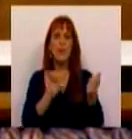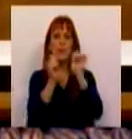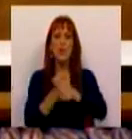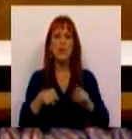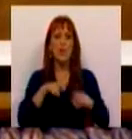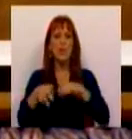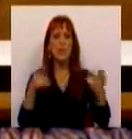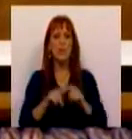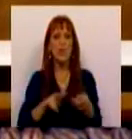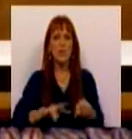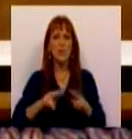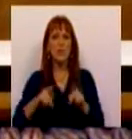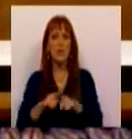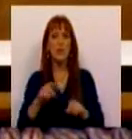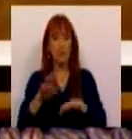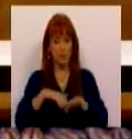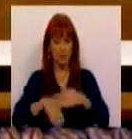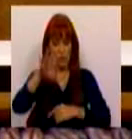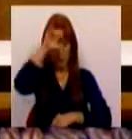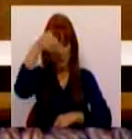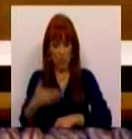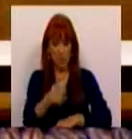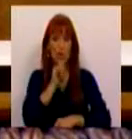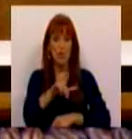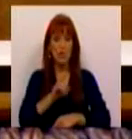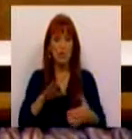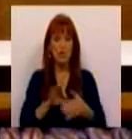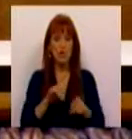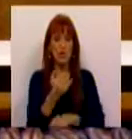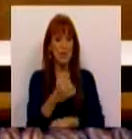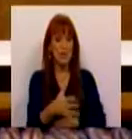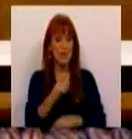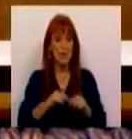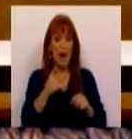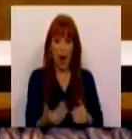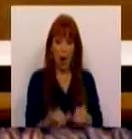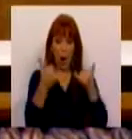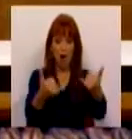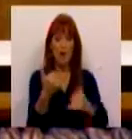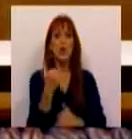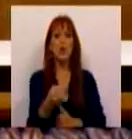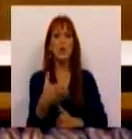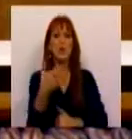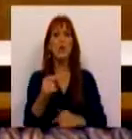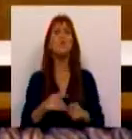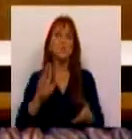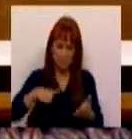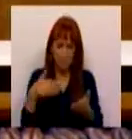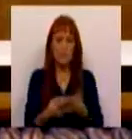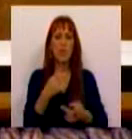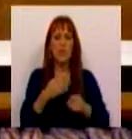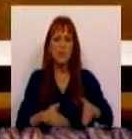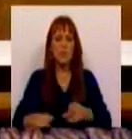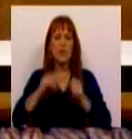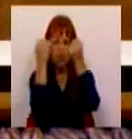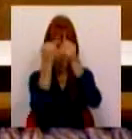de políticas operada com o Governo atual e as opções do Orçamento de 2016 e agora 2017, foi reposto o caminho